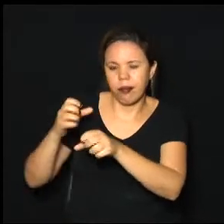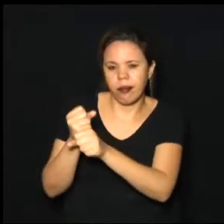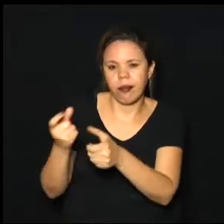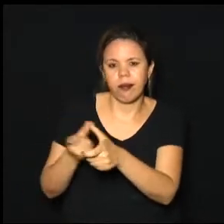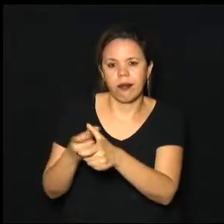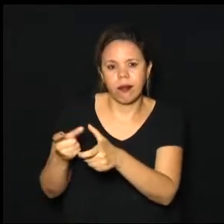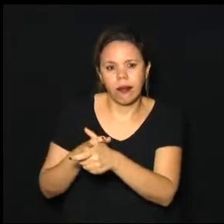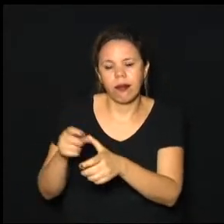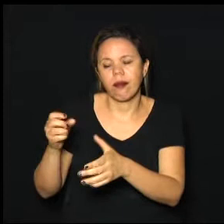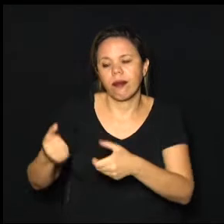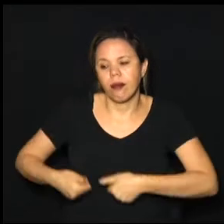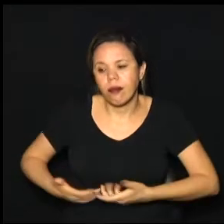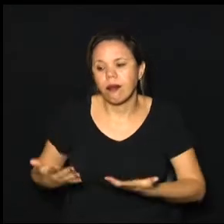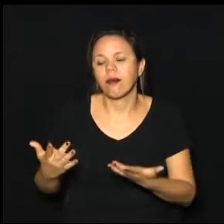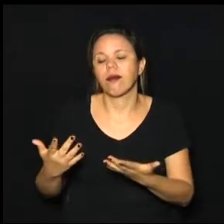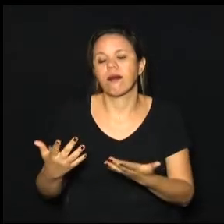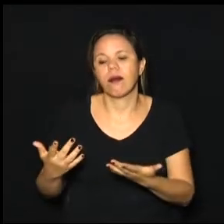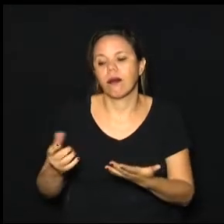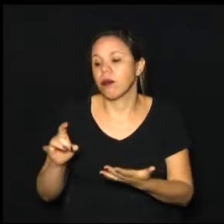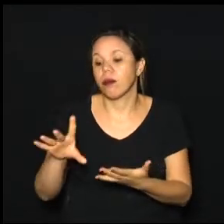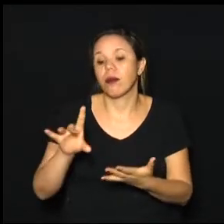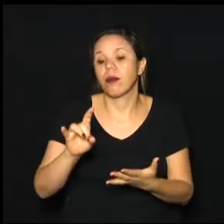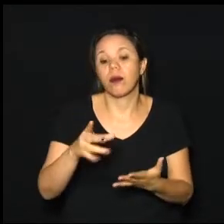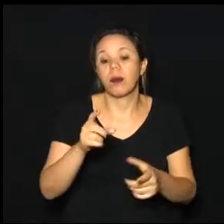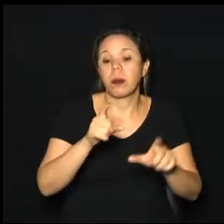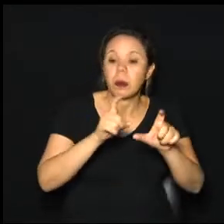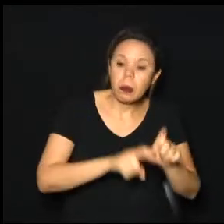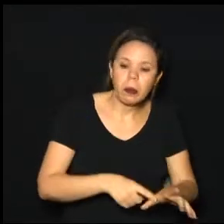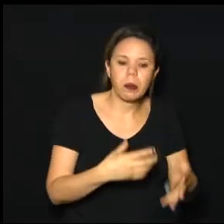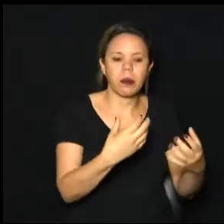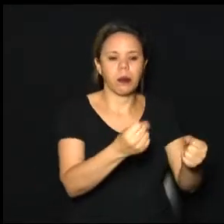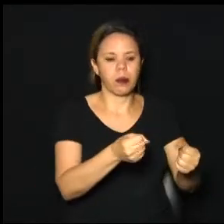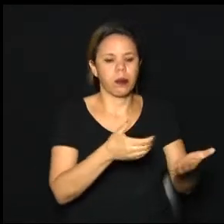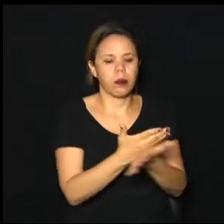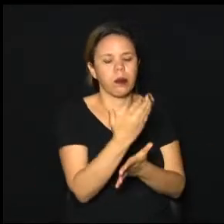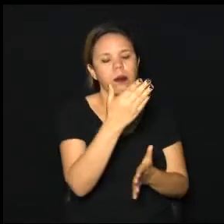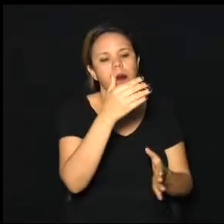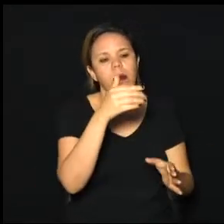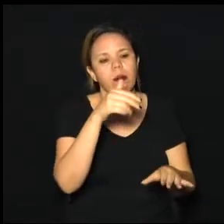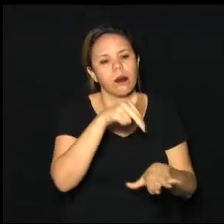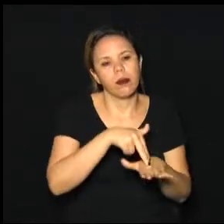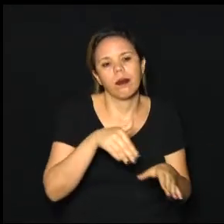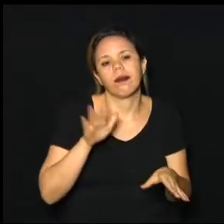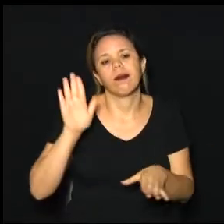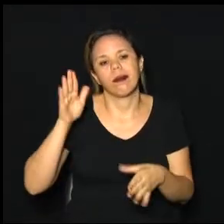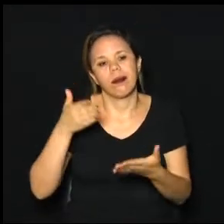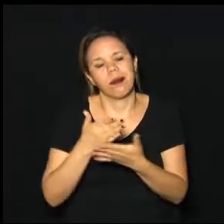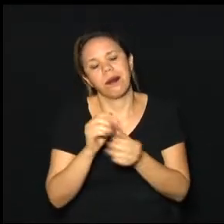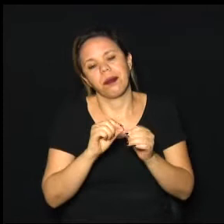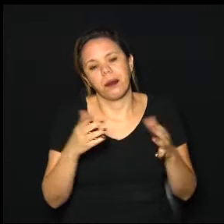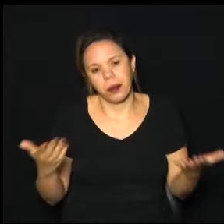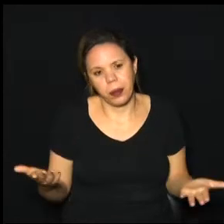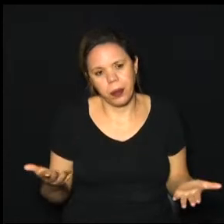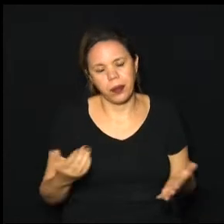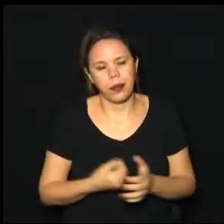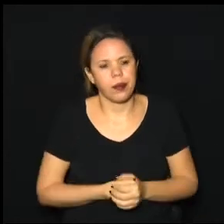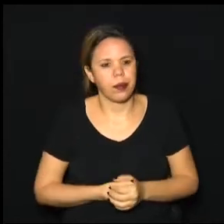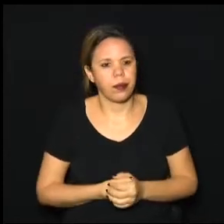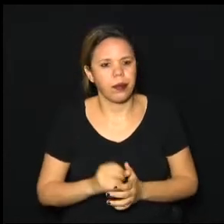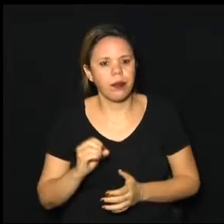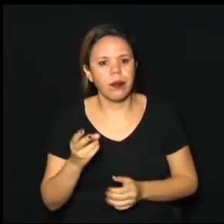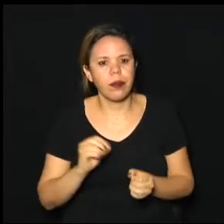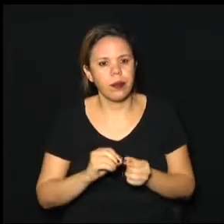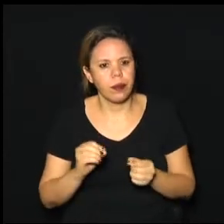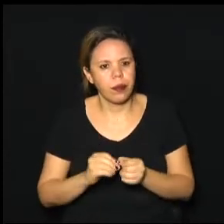uma condição para tomar posse. Tá? Então não vai haver nenhum tipo de problema com relação à posse, o fato